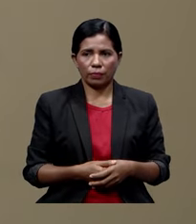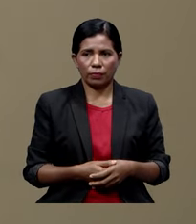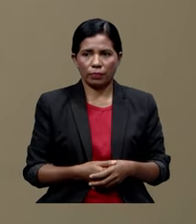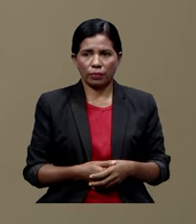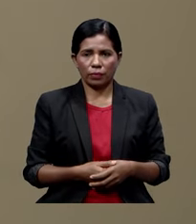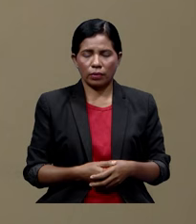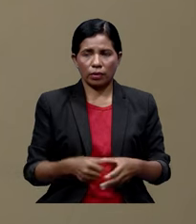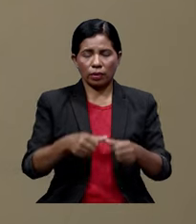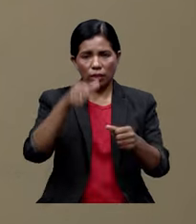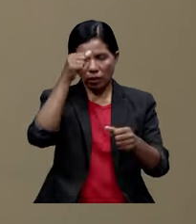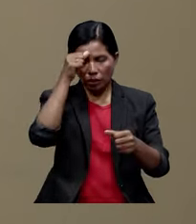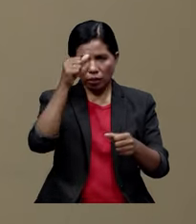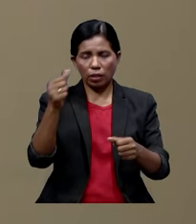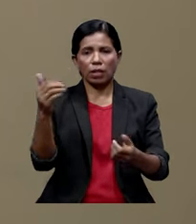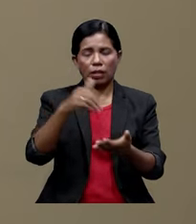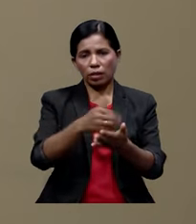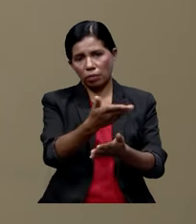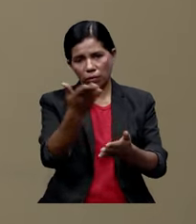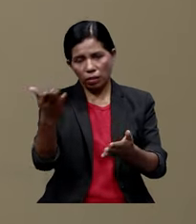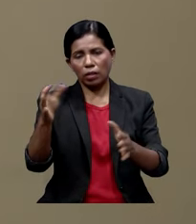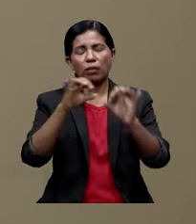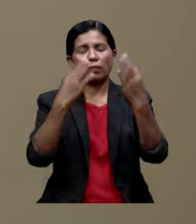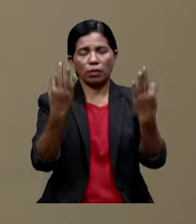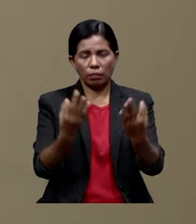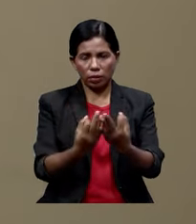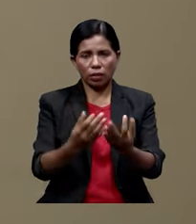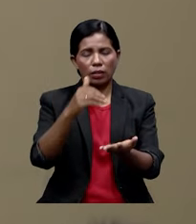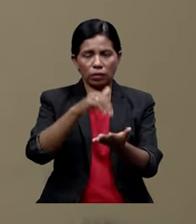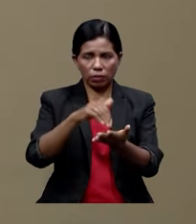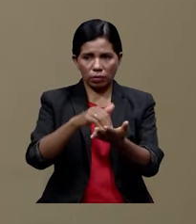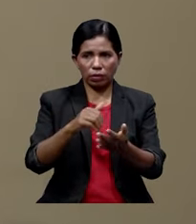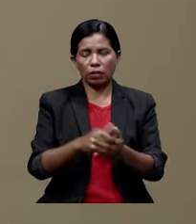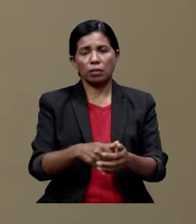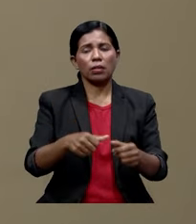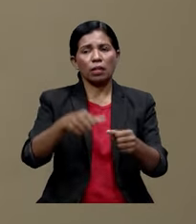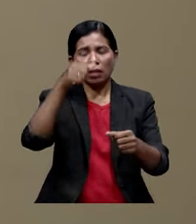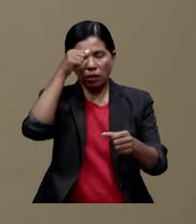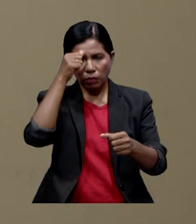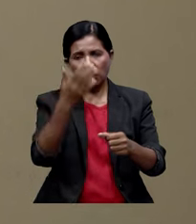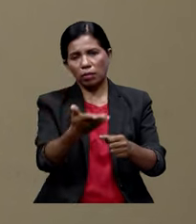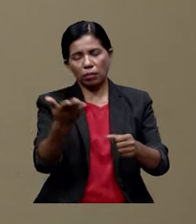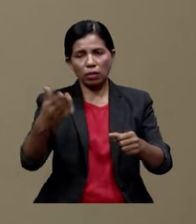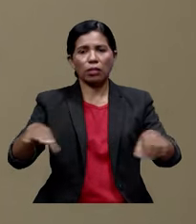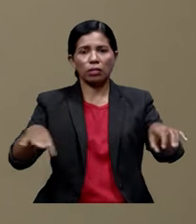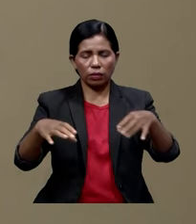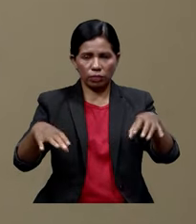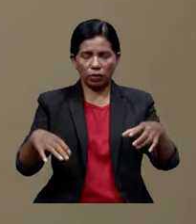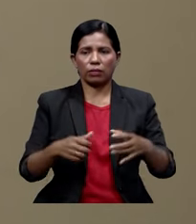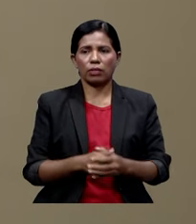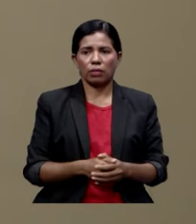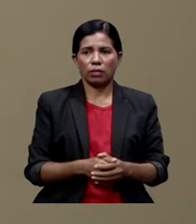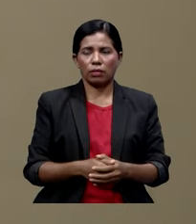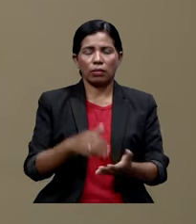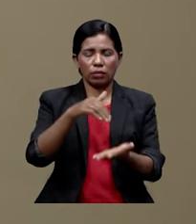Lembrem-se do sacrifício dos vossos pais. Estudem. Lembrem-se da missão que vão cumprir.